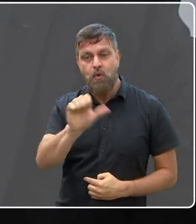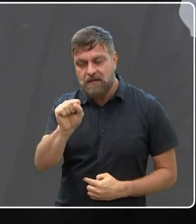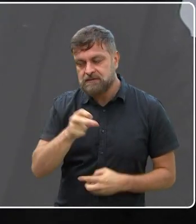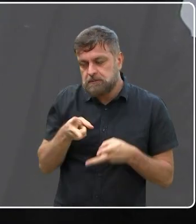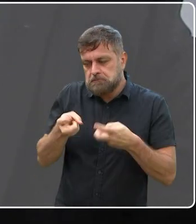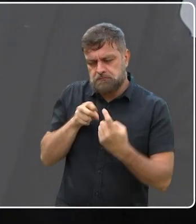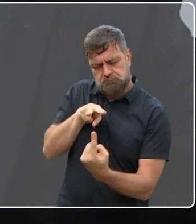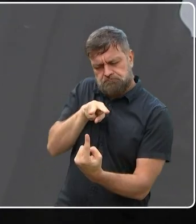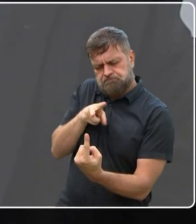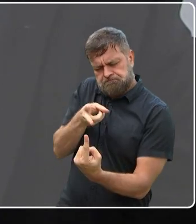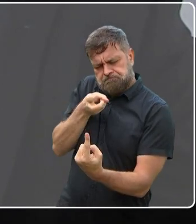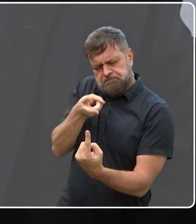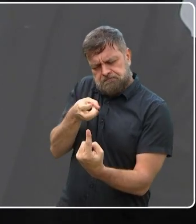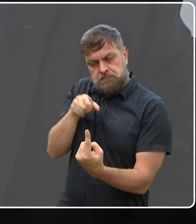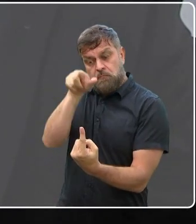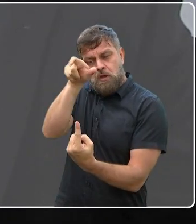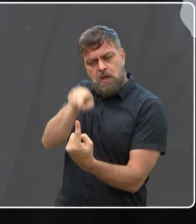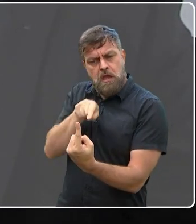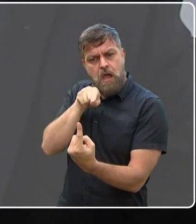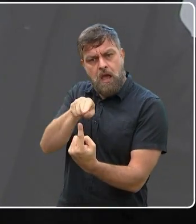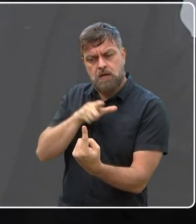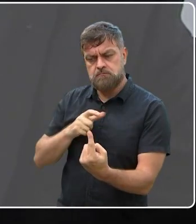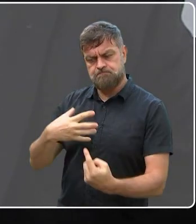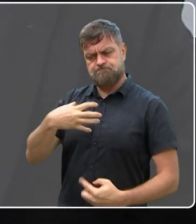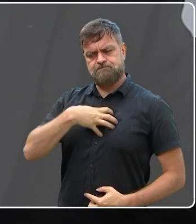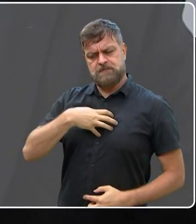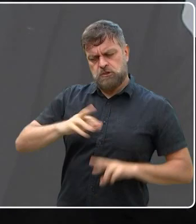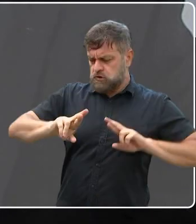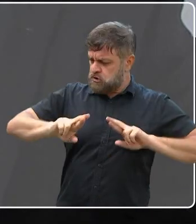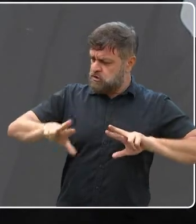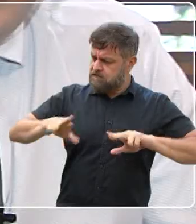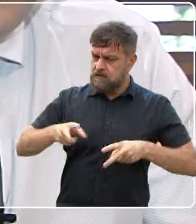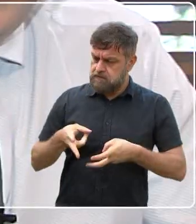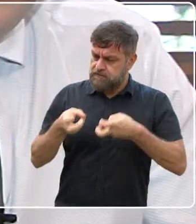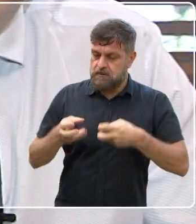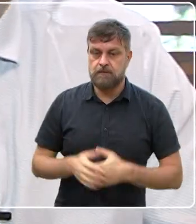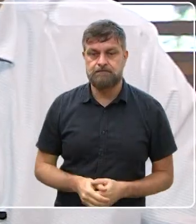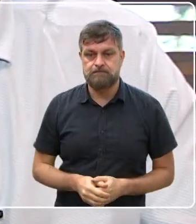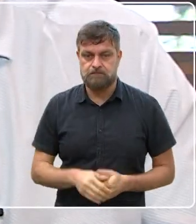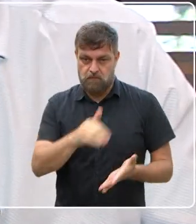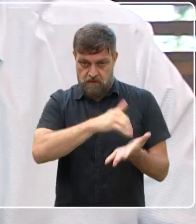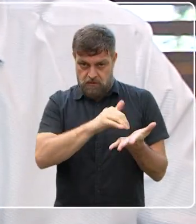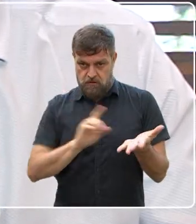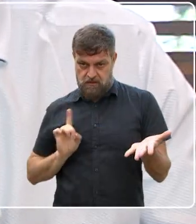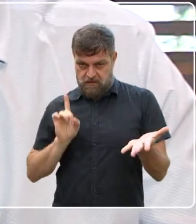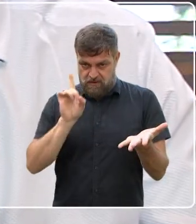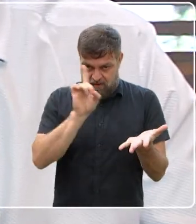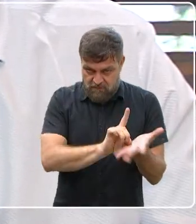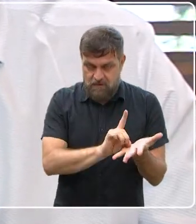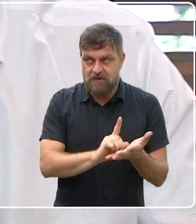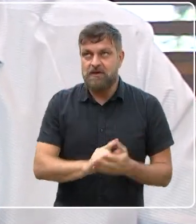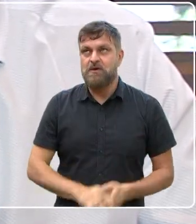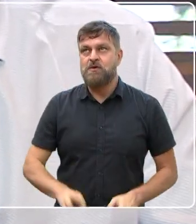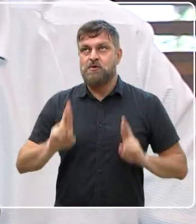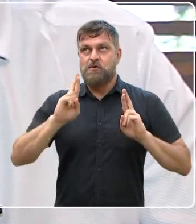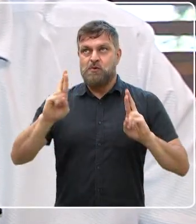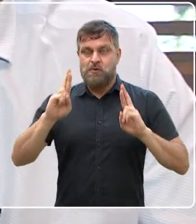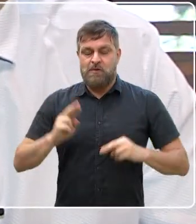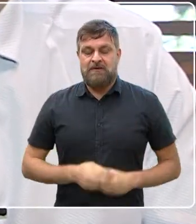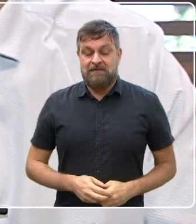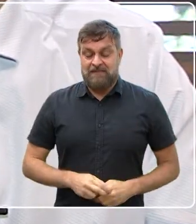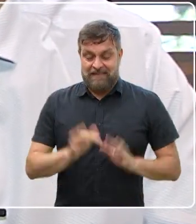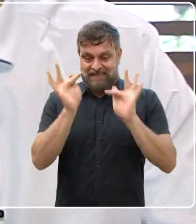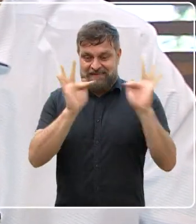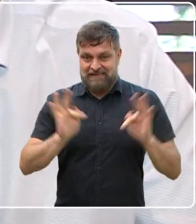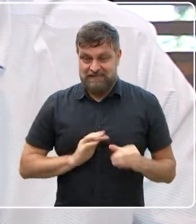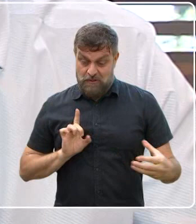já percebi que era um rapaz diferenciado. Uma vez dentro do escritório, o primeiro passo tinha sido alcançado, que era fazer parte